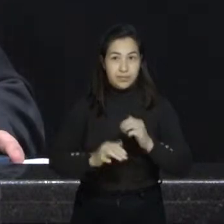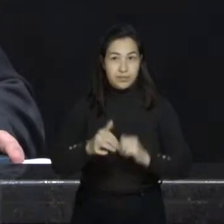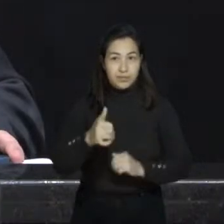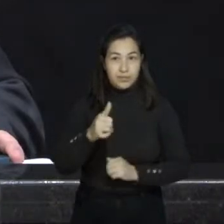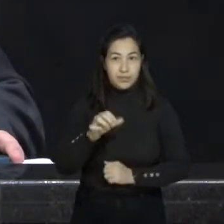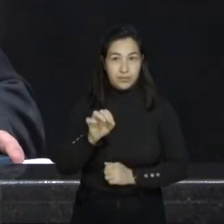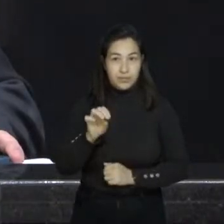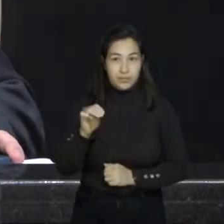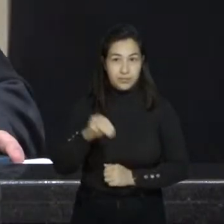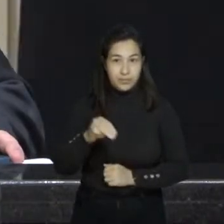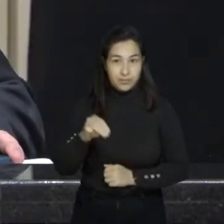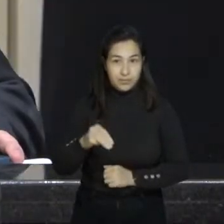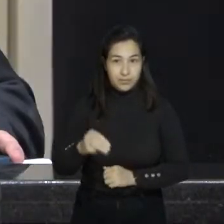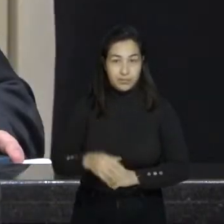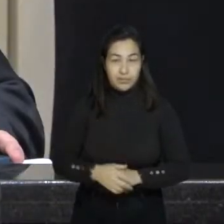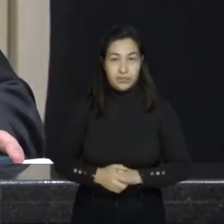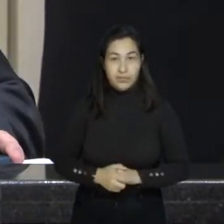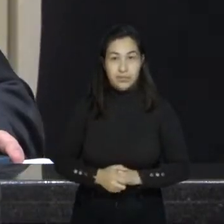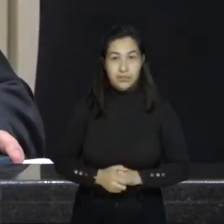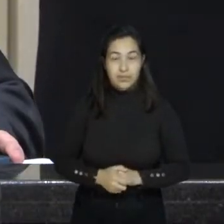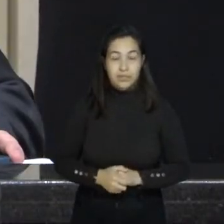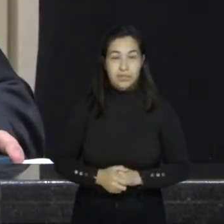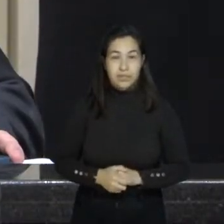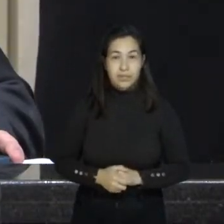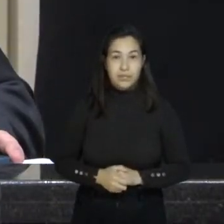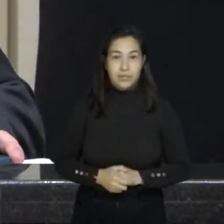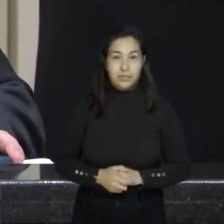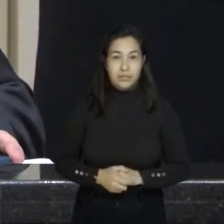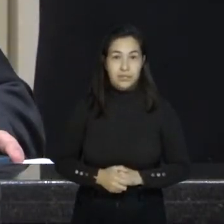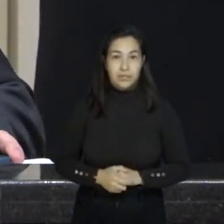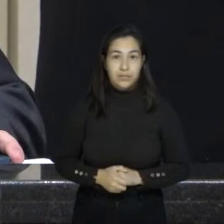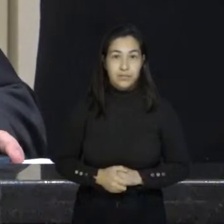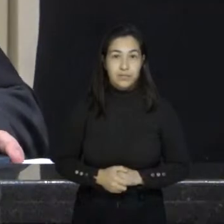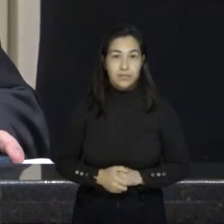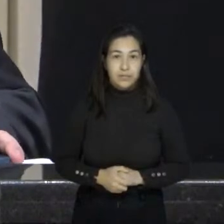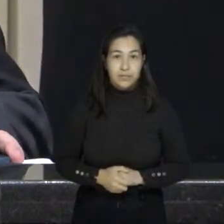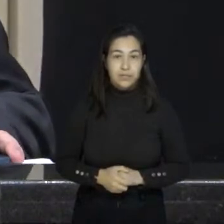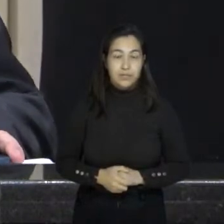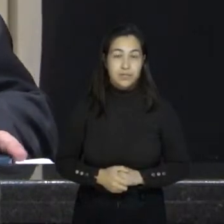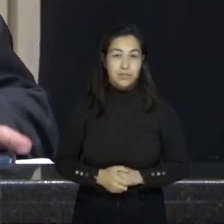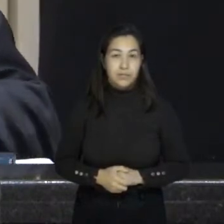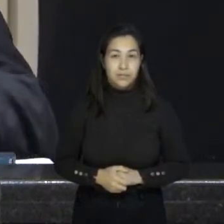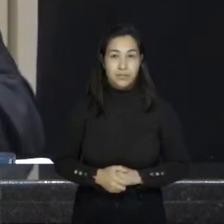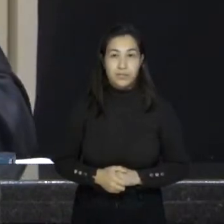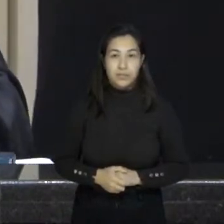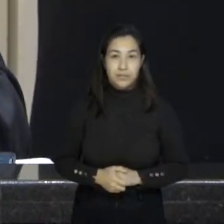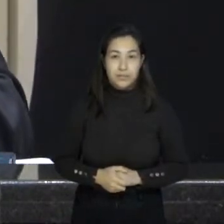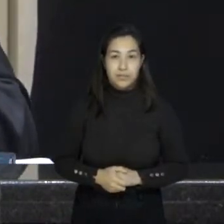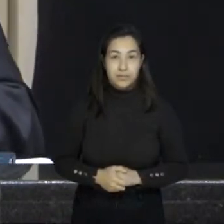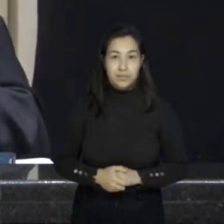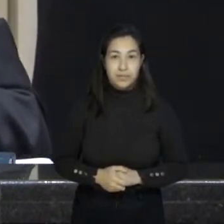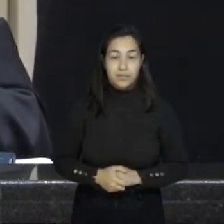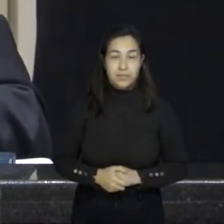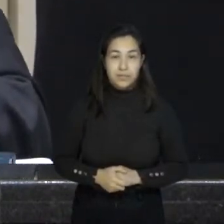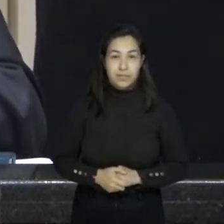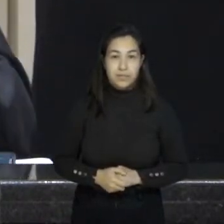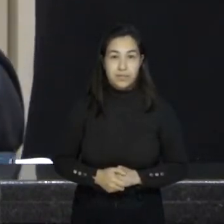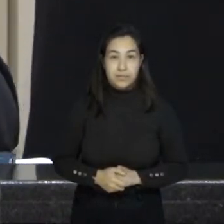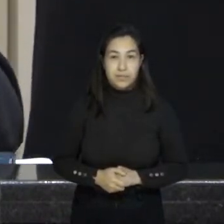que se pronunciará em Breves comunicações lhe concedo o tempo de até 10 minutos